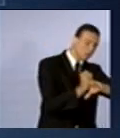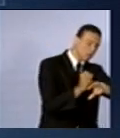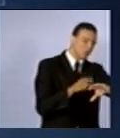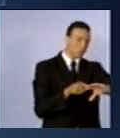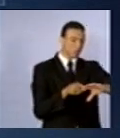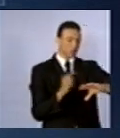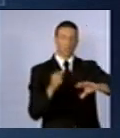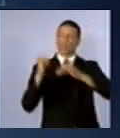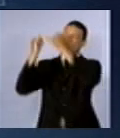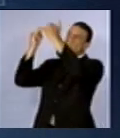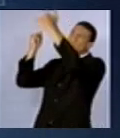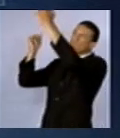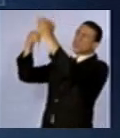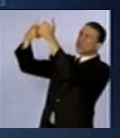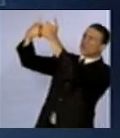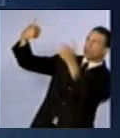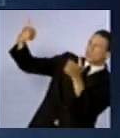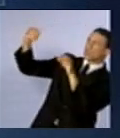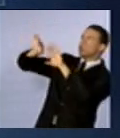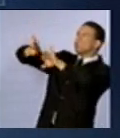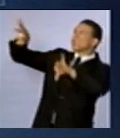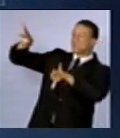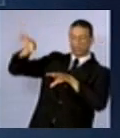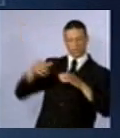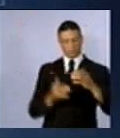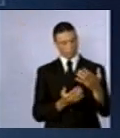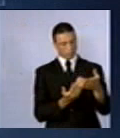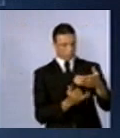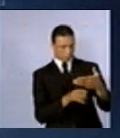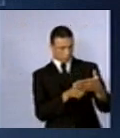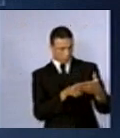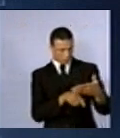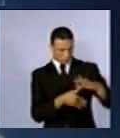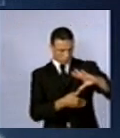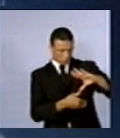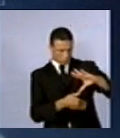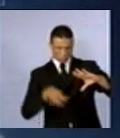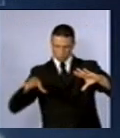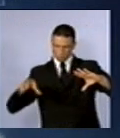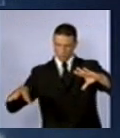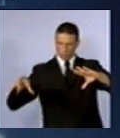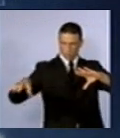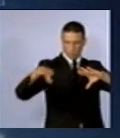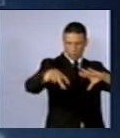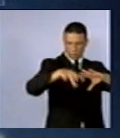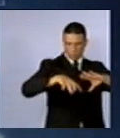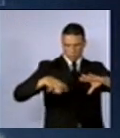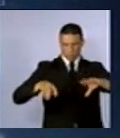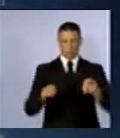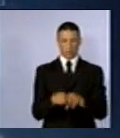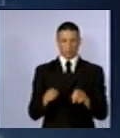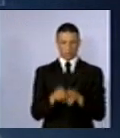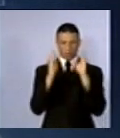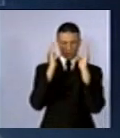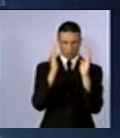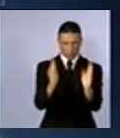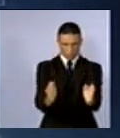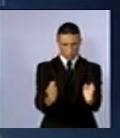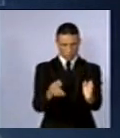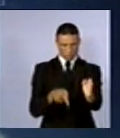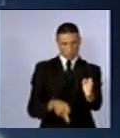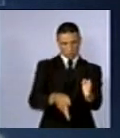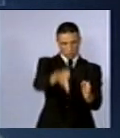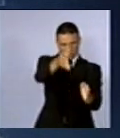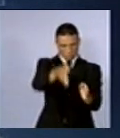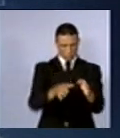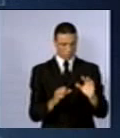afastado, ou de uma outra palavra, distribuído de forma errática em relação aos corredores de passagem da linha de transmissão, e